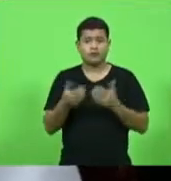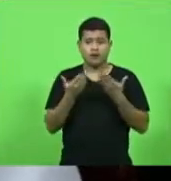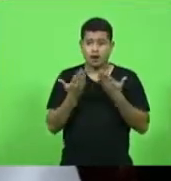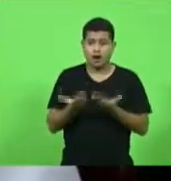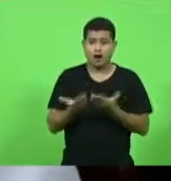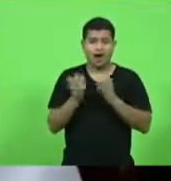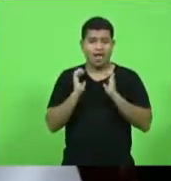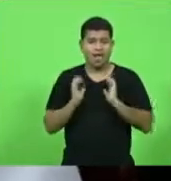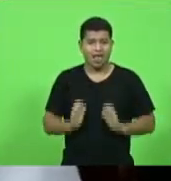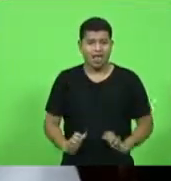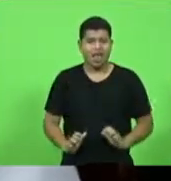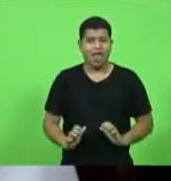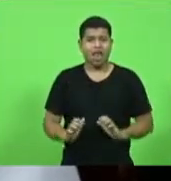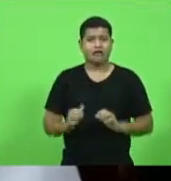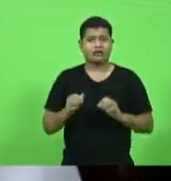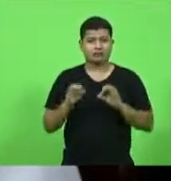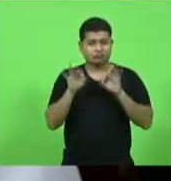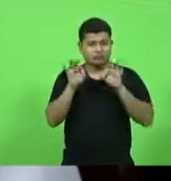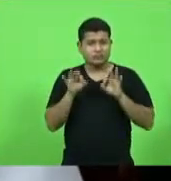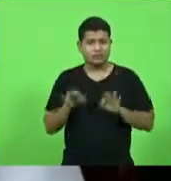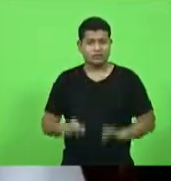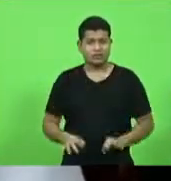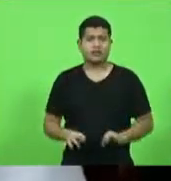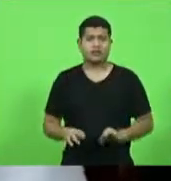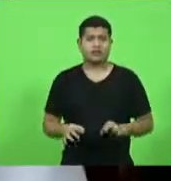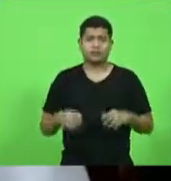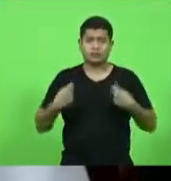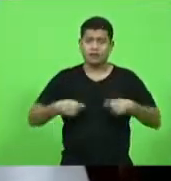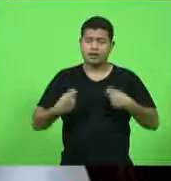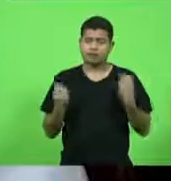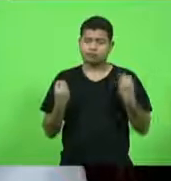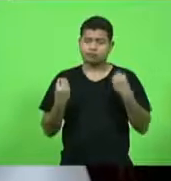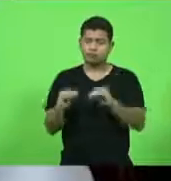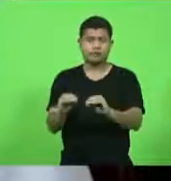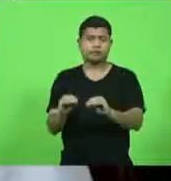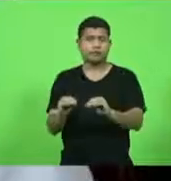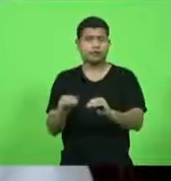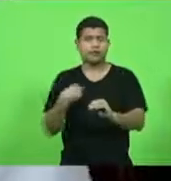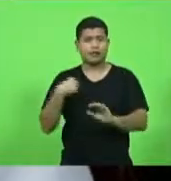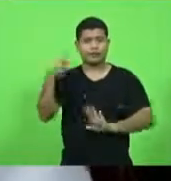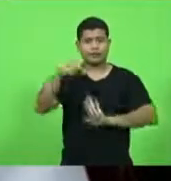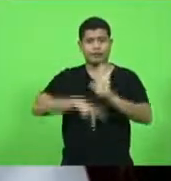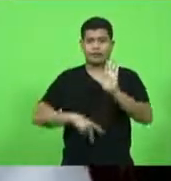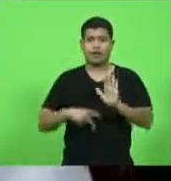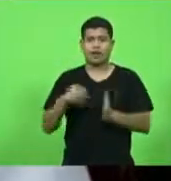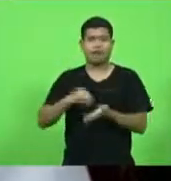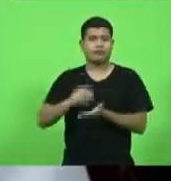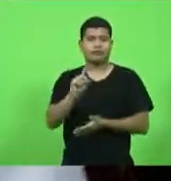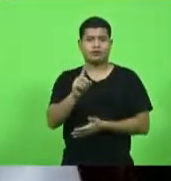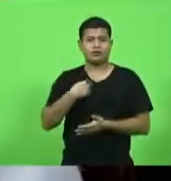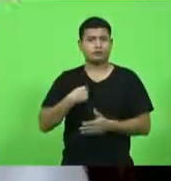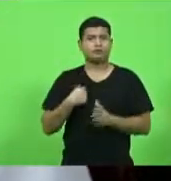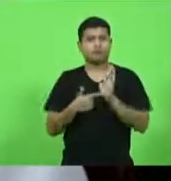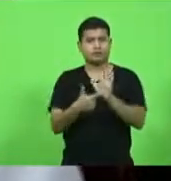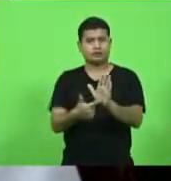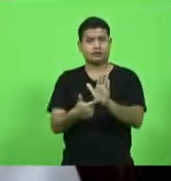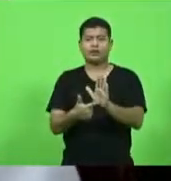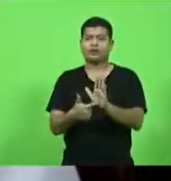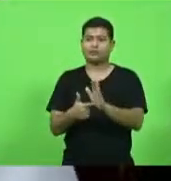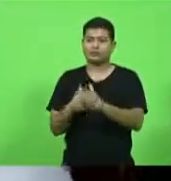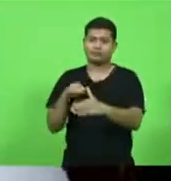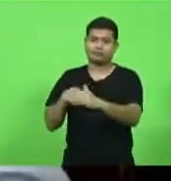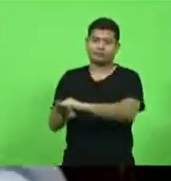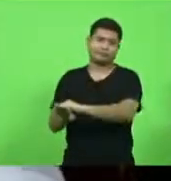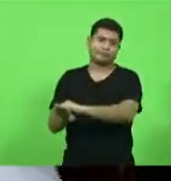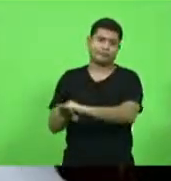poderia ser implementado no nosso parlamento e projeto não falta. Daí também engavetado.